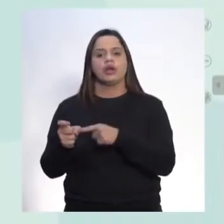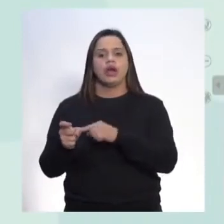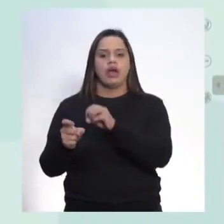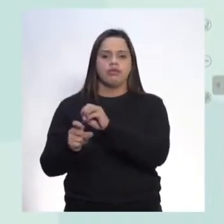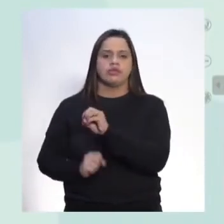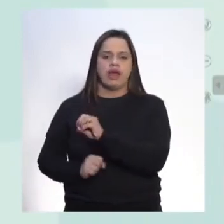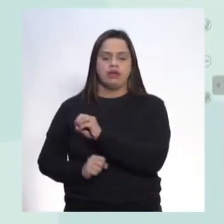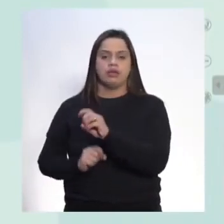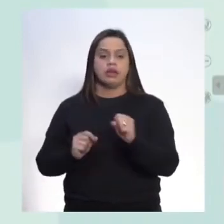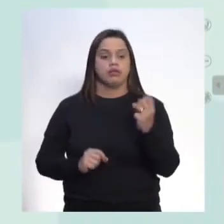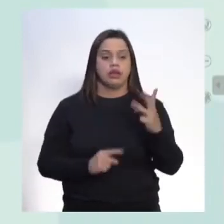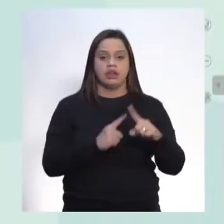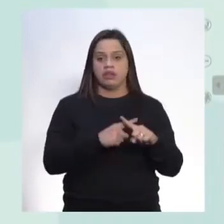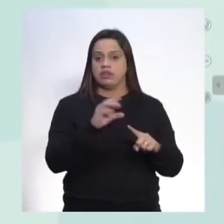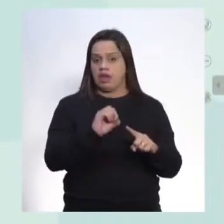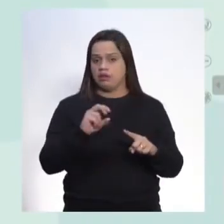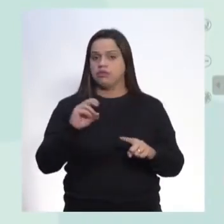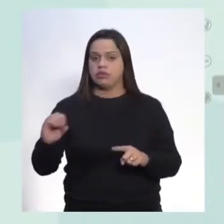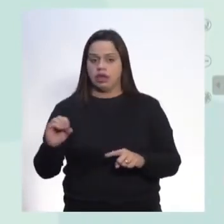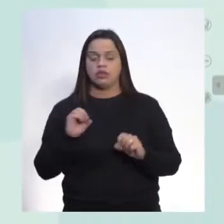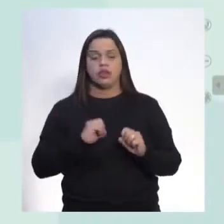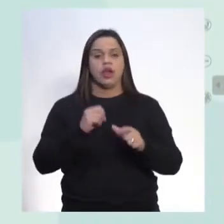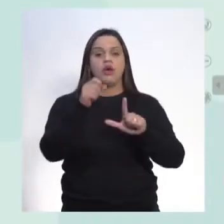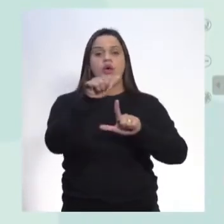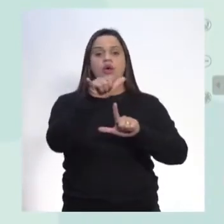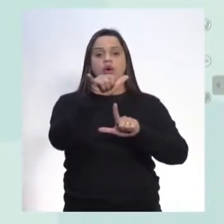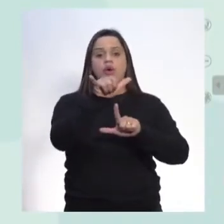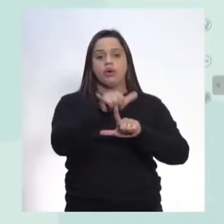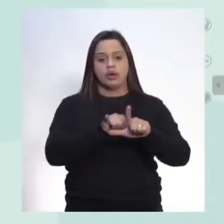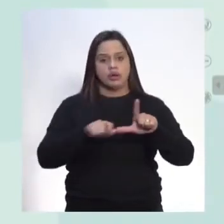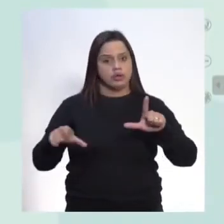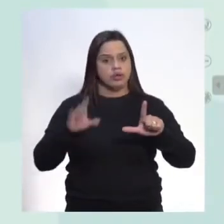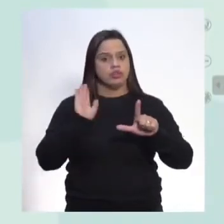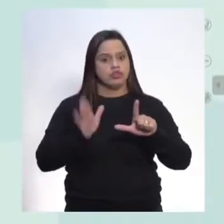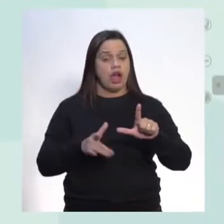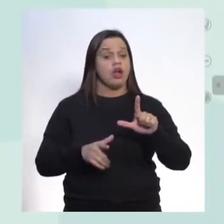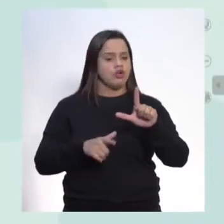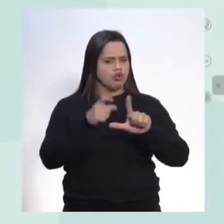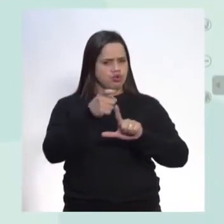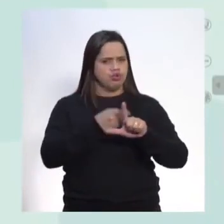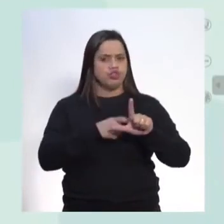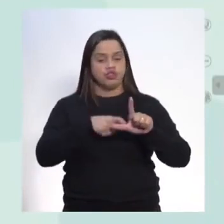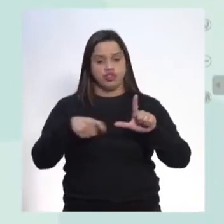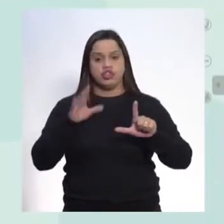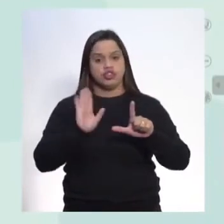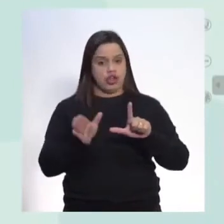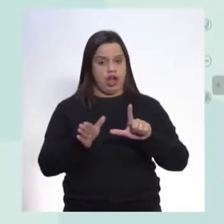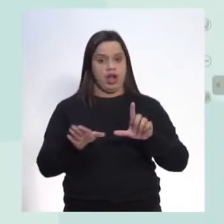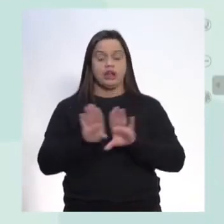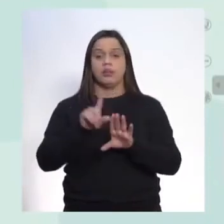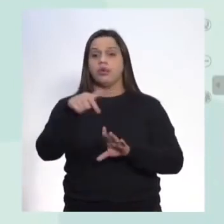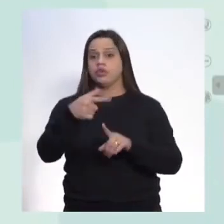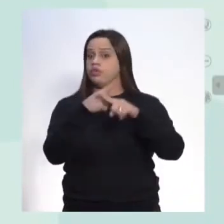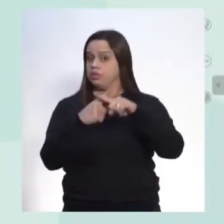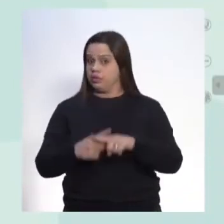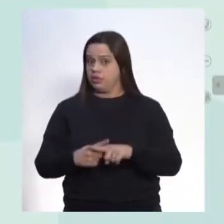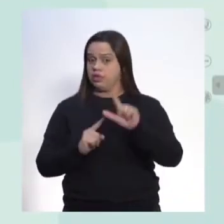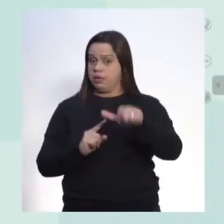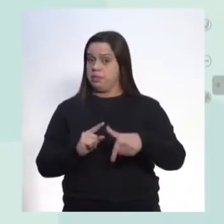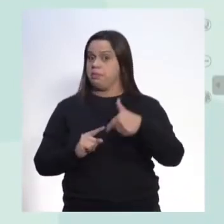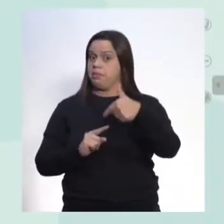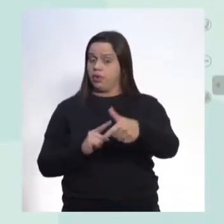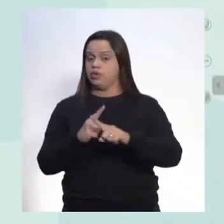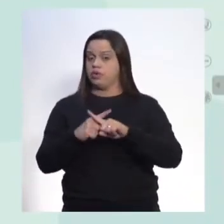0, 0. Quais as coordenadas que eu tenho? Ó, o meu x já tinha sido dado, 0, e quando eu fiz o produto, quando eu fiz a